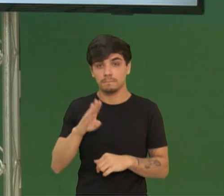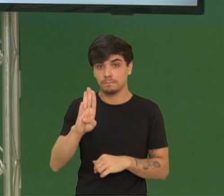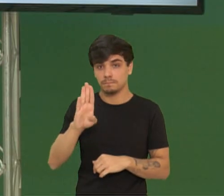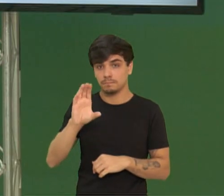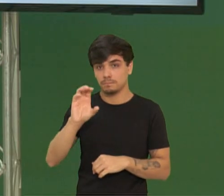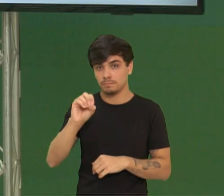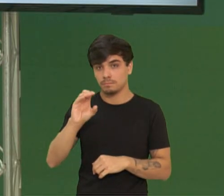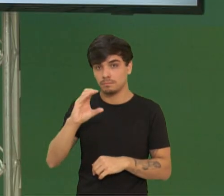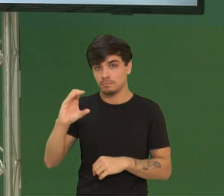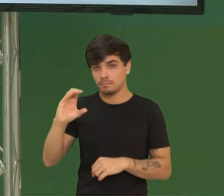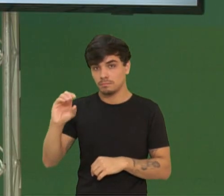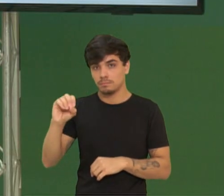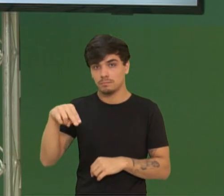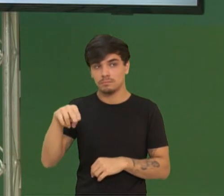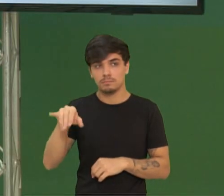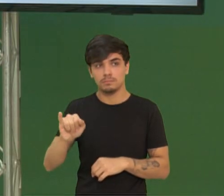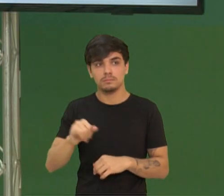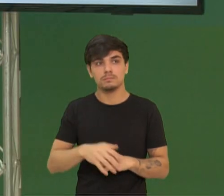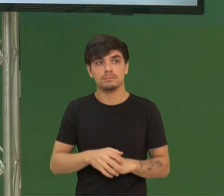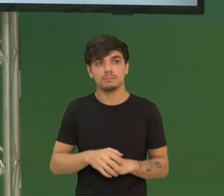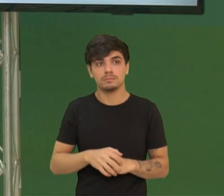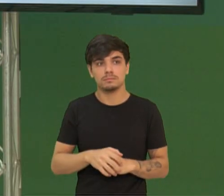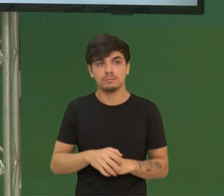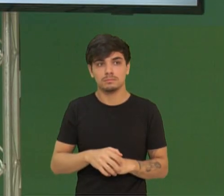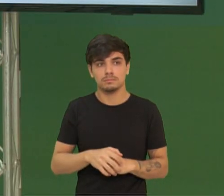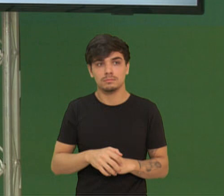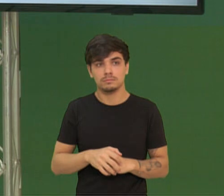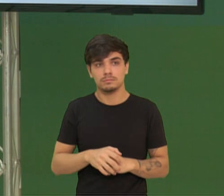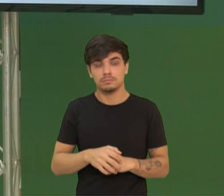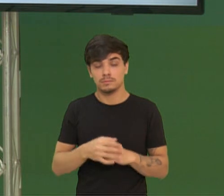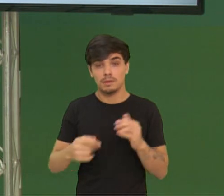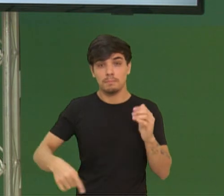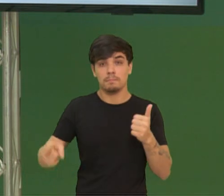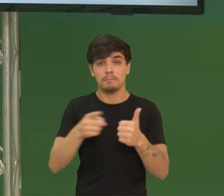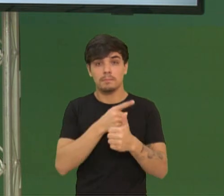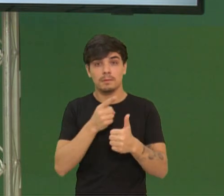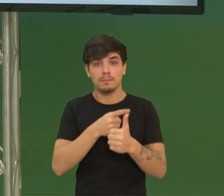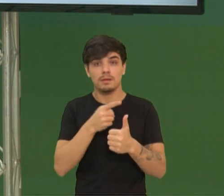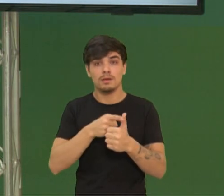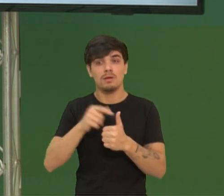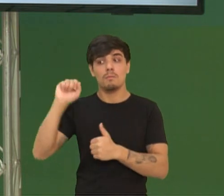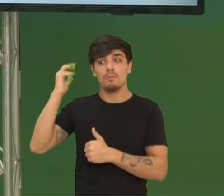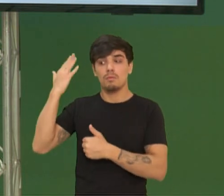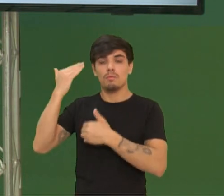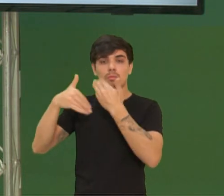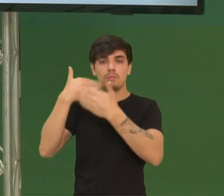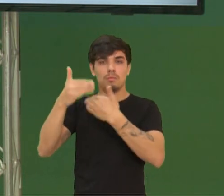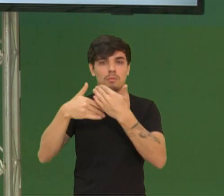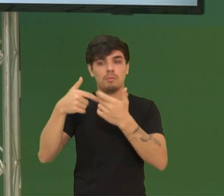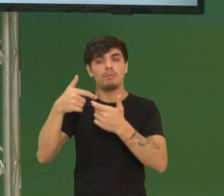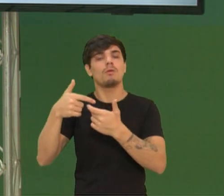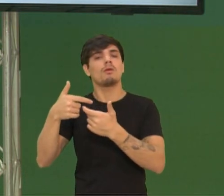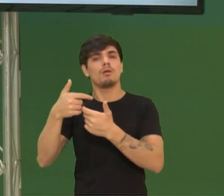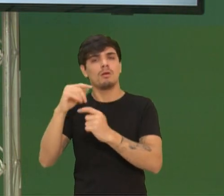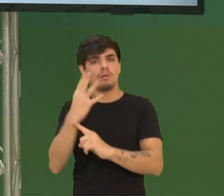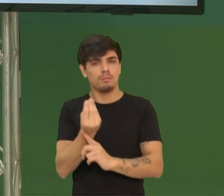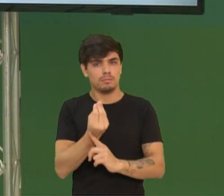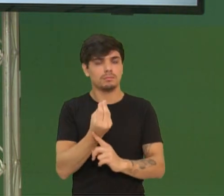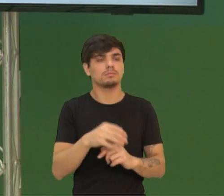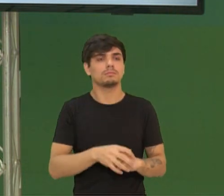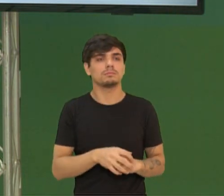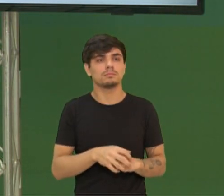Então, o primeiro pintor que entrou no movimento artístico era o Boccioni. Ele chamou os pintores para vir participar, renunciar